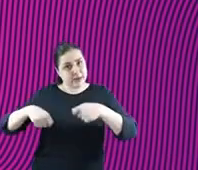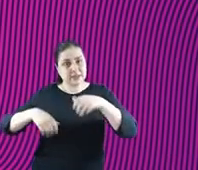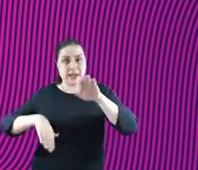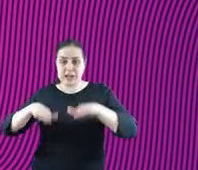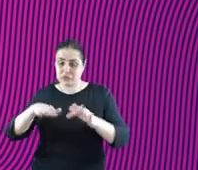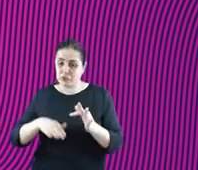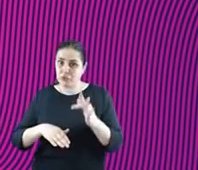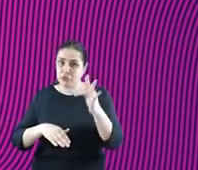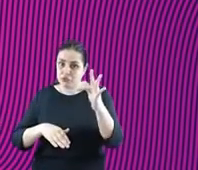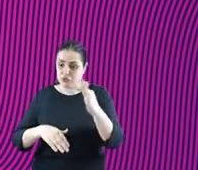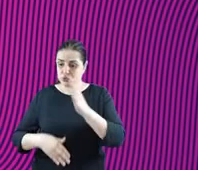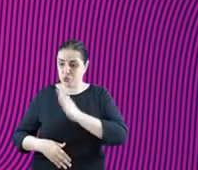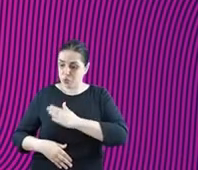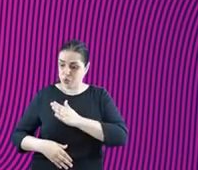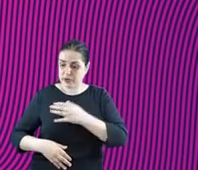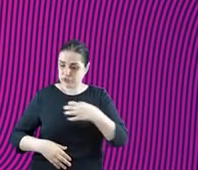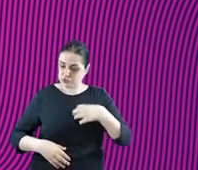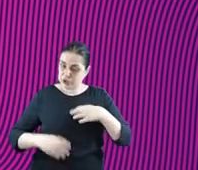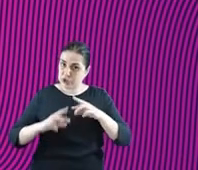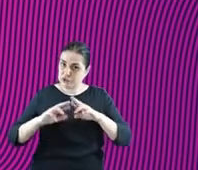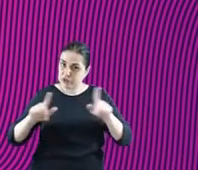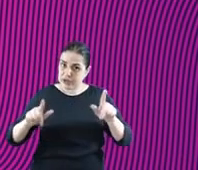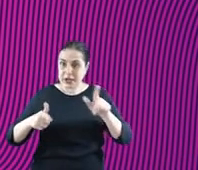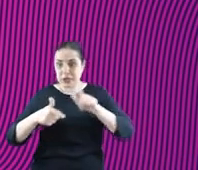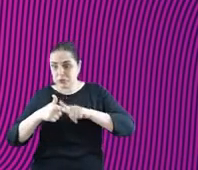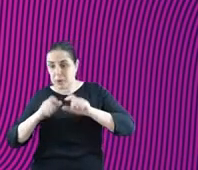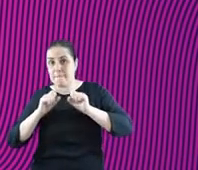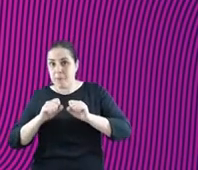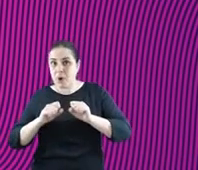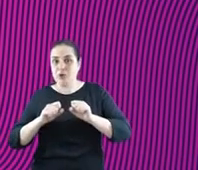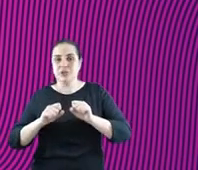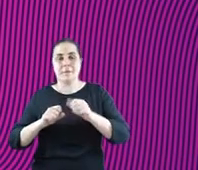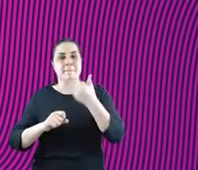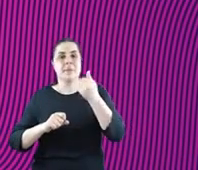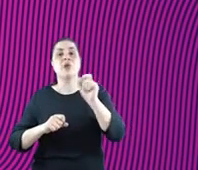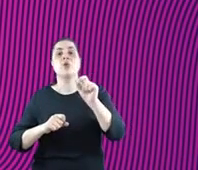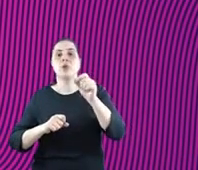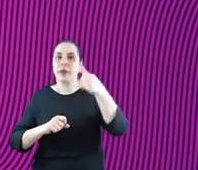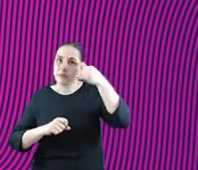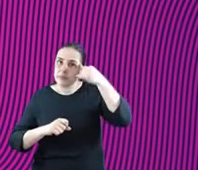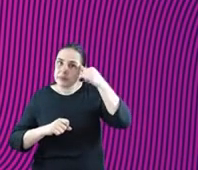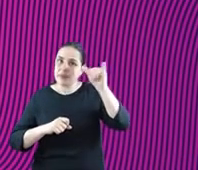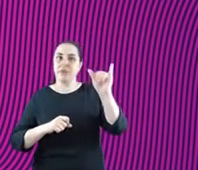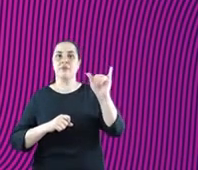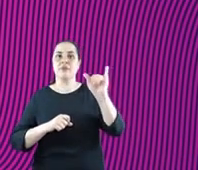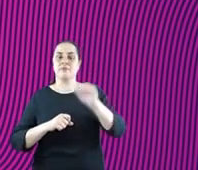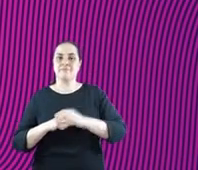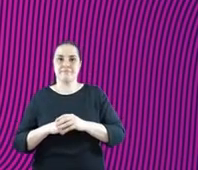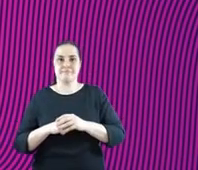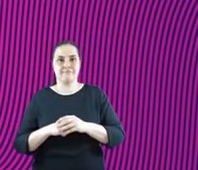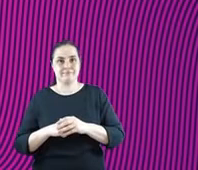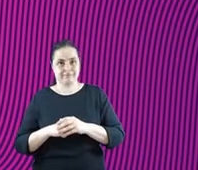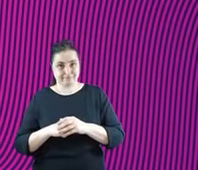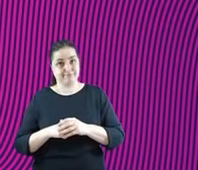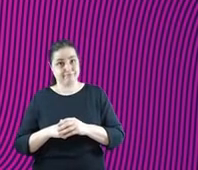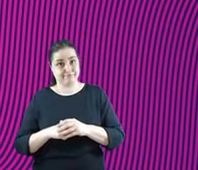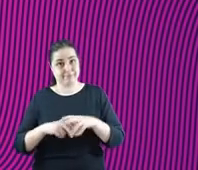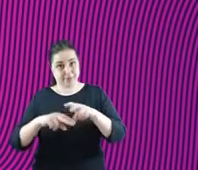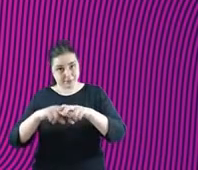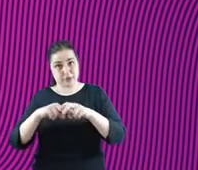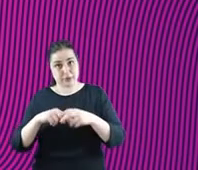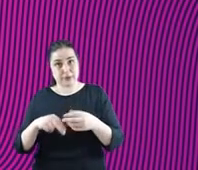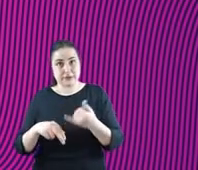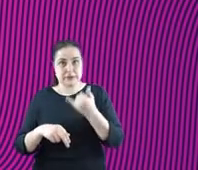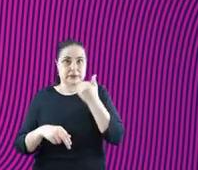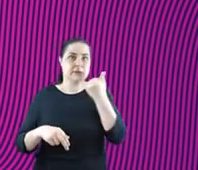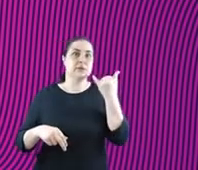alteração. Então, para isso, a gente tem que prevenir. E, como sempre, a prevenção é uma atividade física, a gente tem